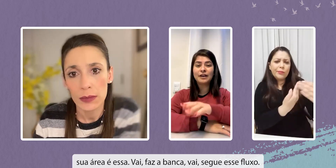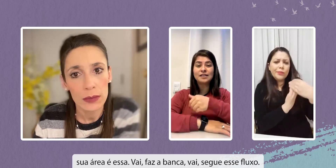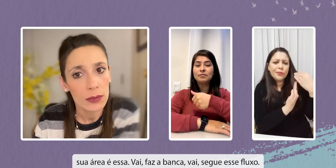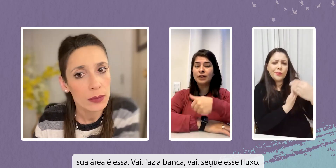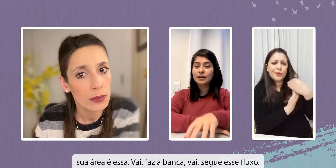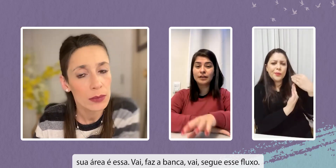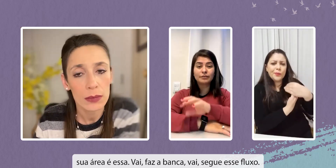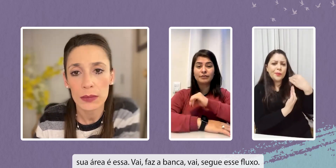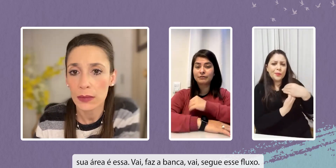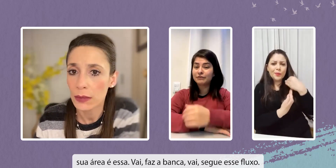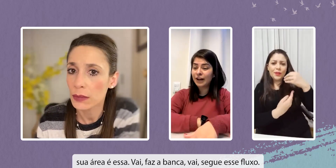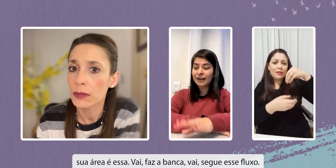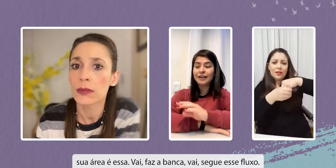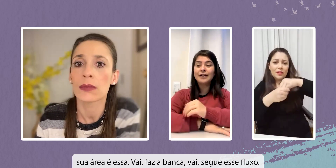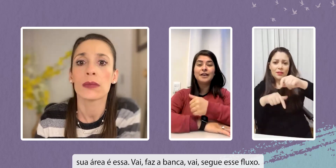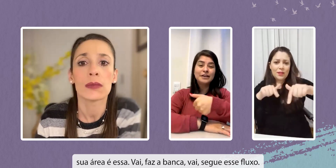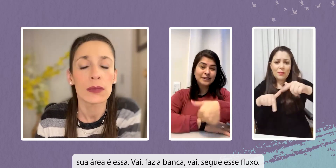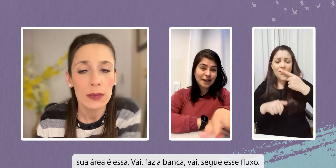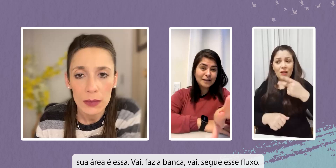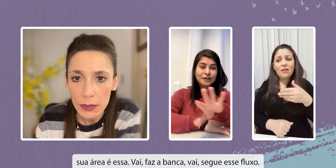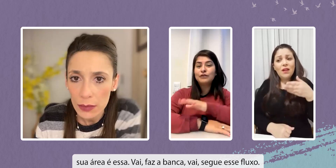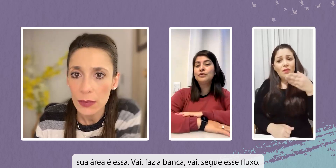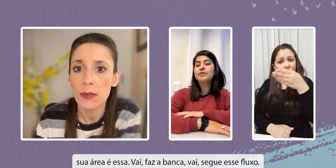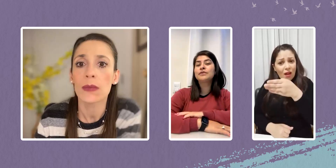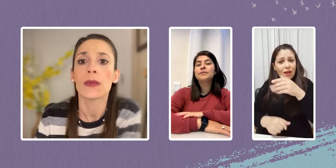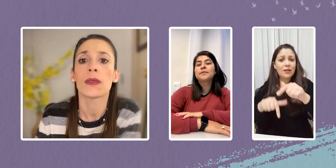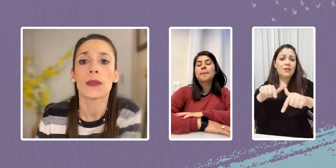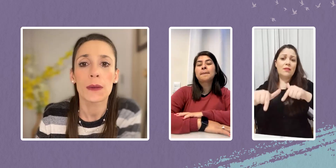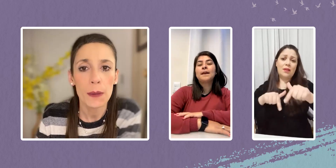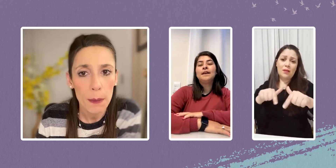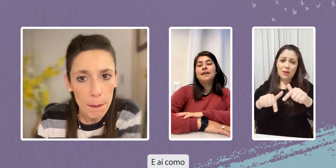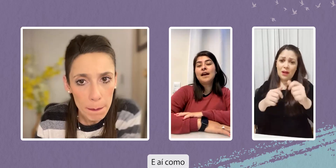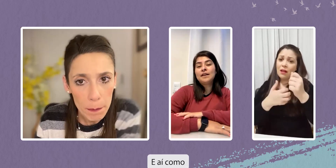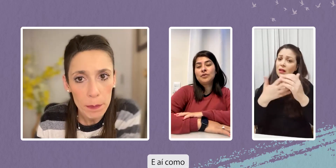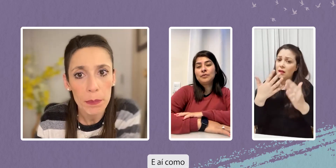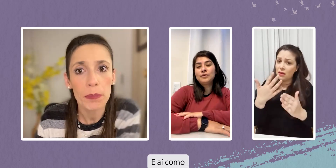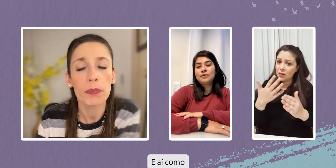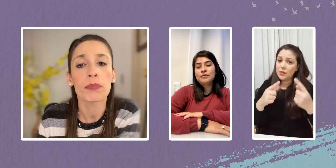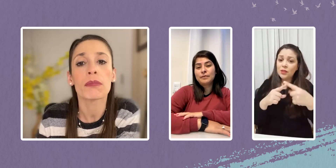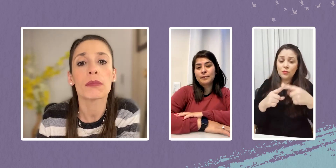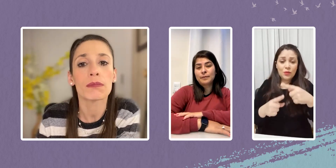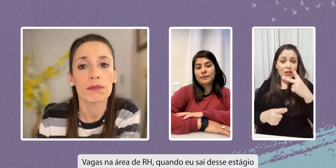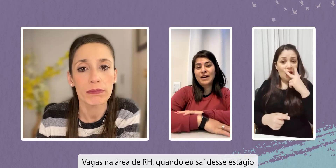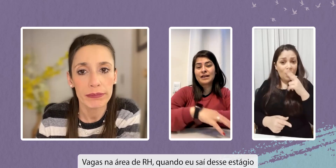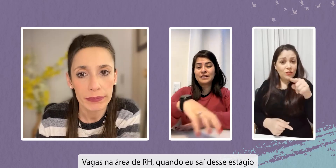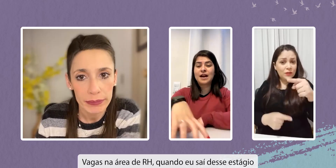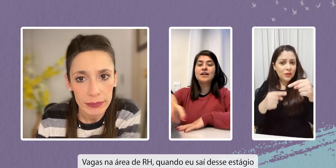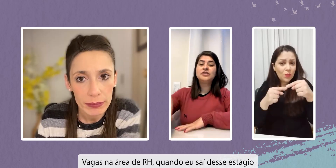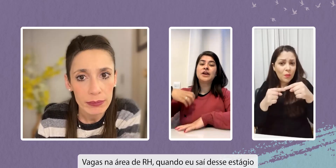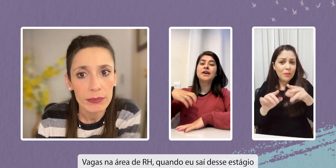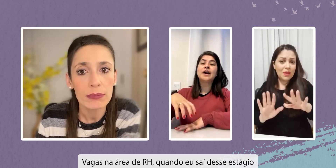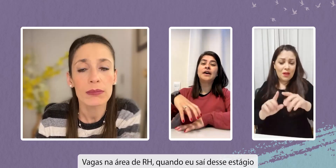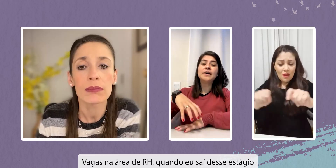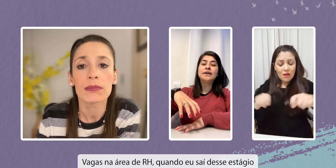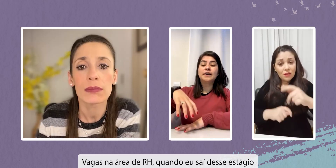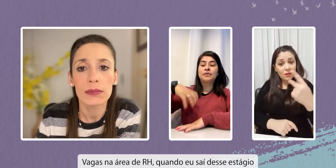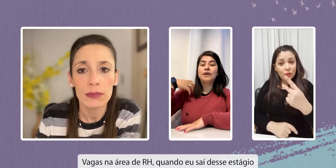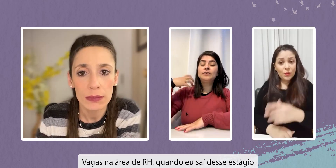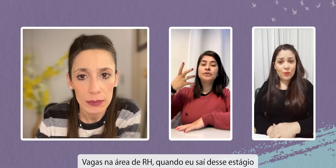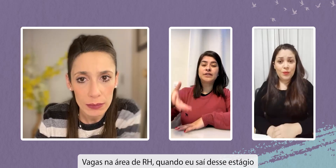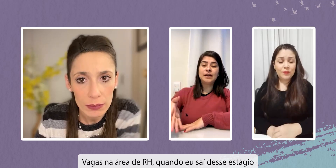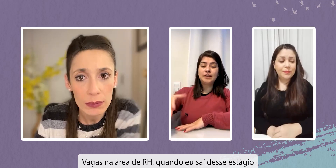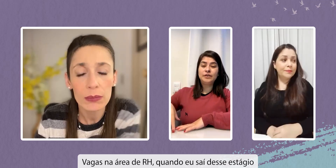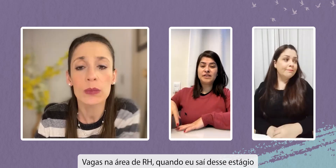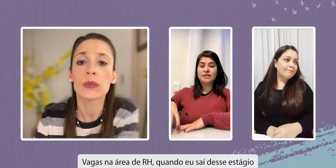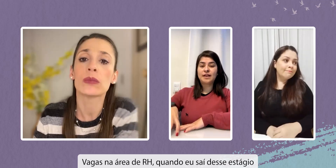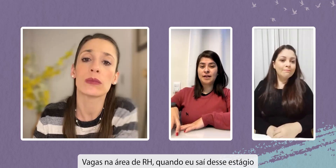Vai, faz a banca, vai, segue esse fluxo. E aí, como vagas na área de RH, quando